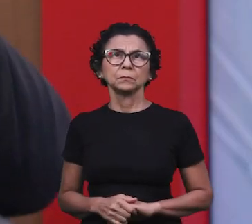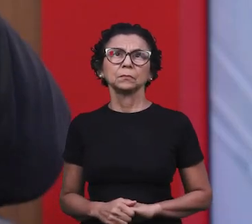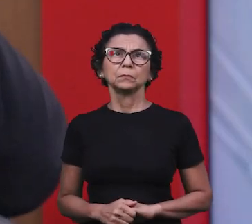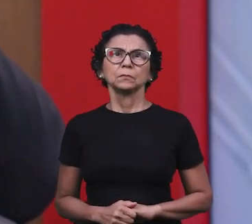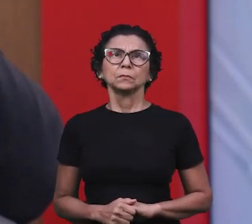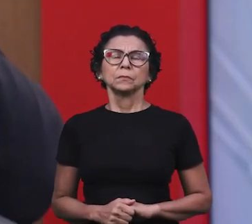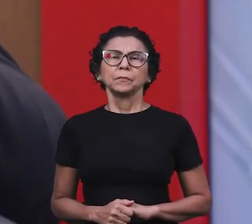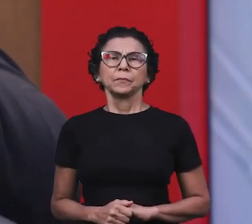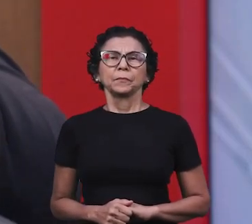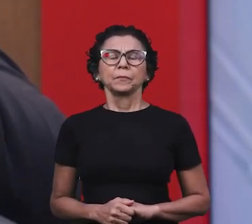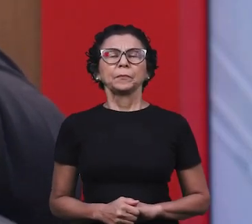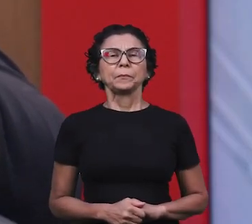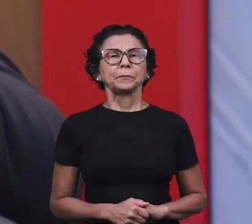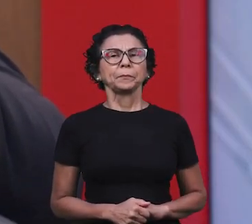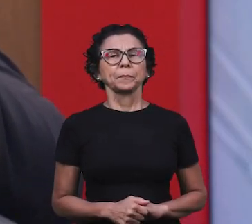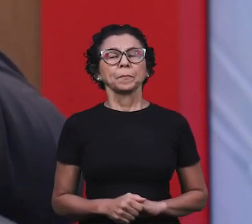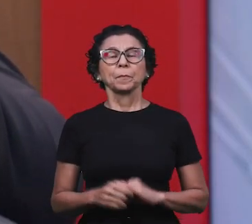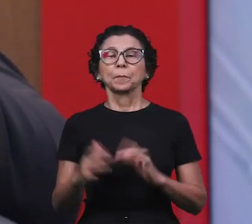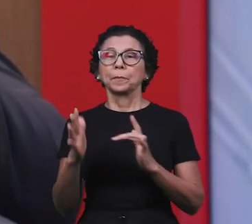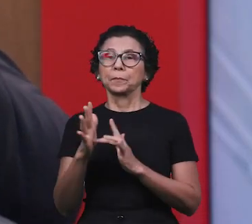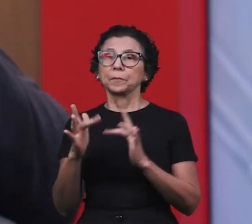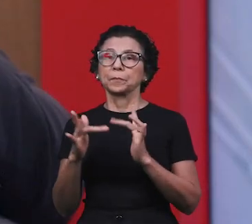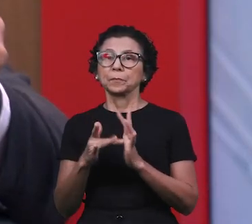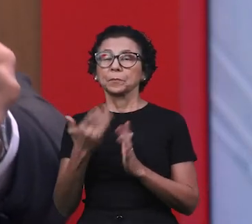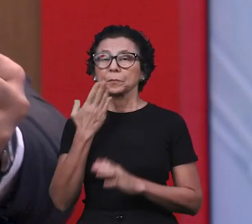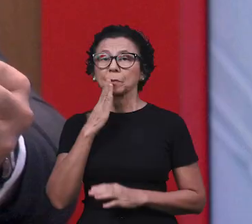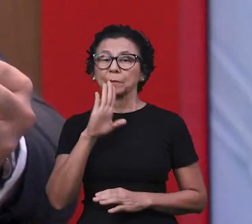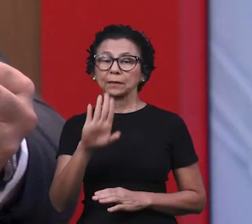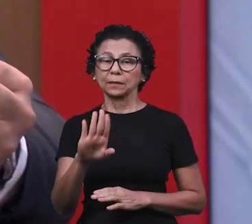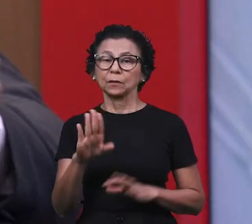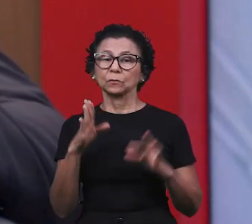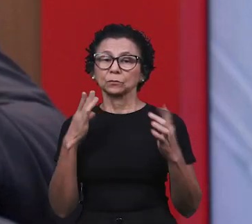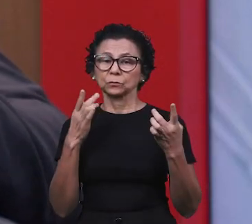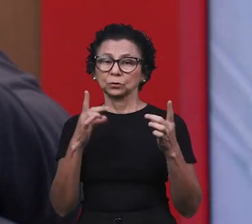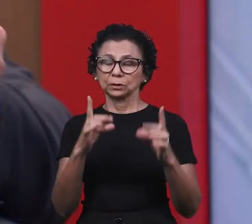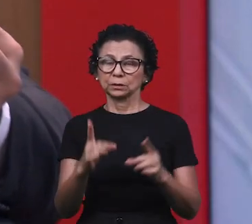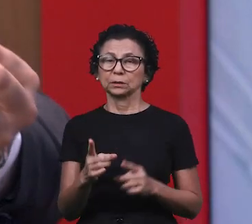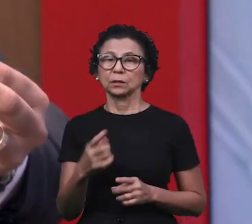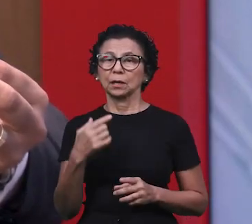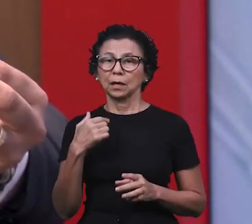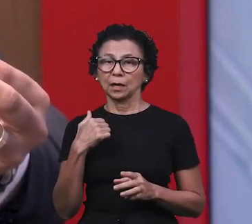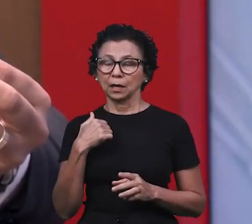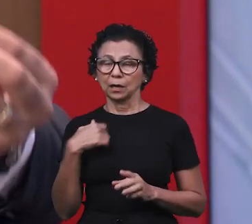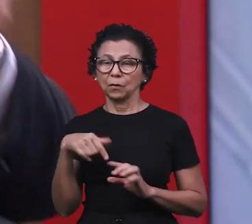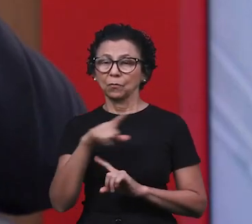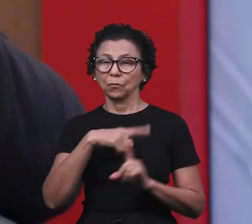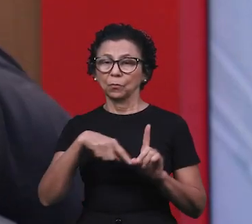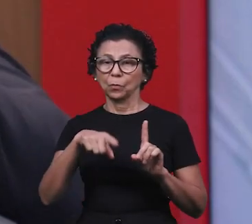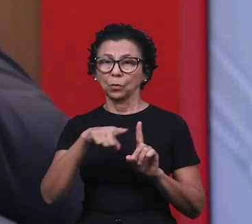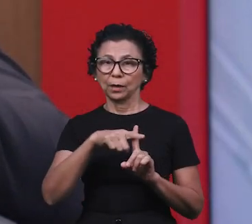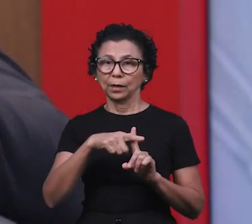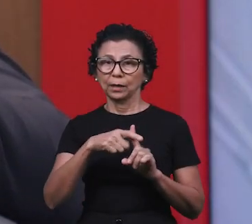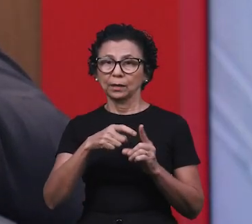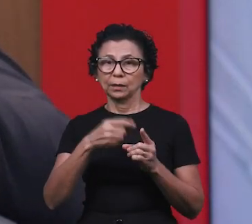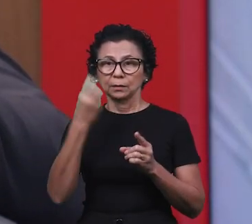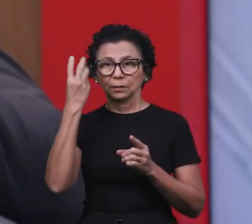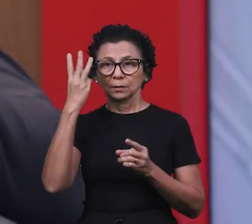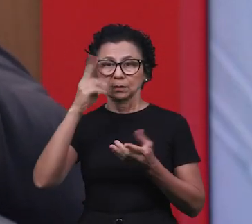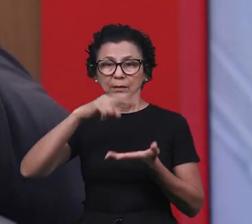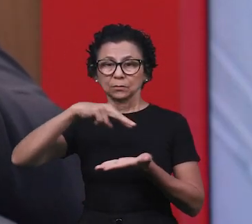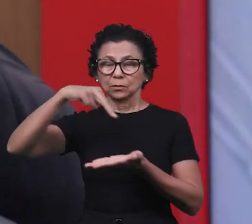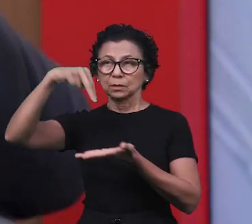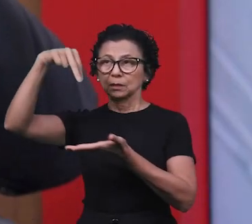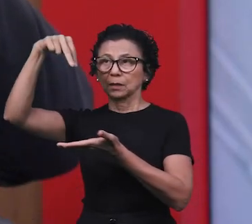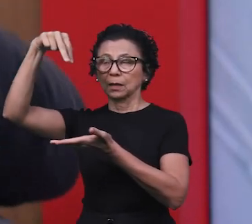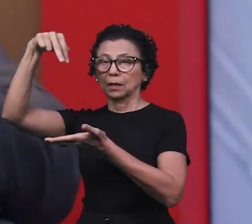eu irei para o Pai, mas vos deixarei outro Consolador que estará convosco até que eu venha.